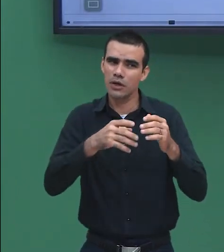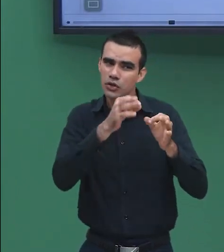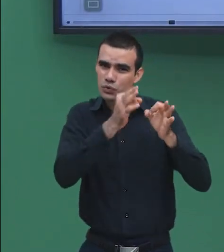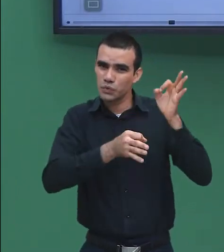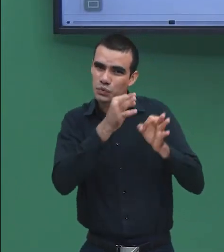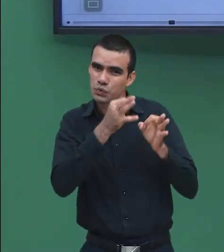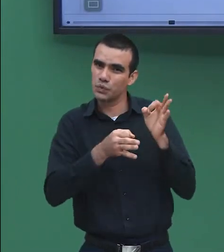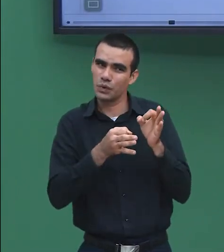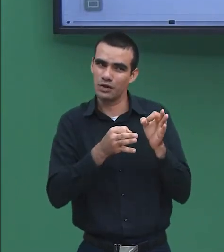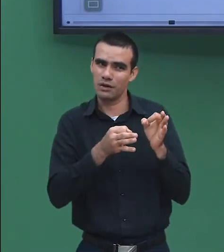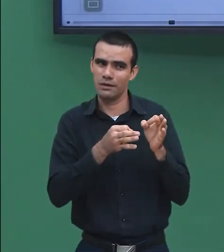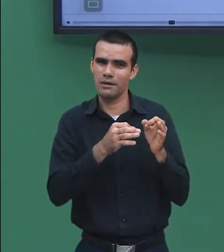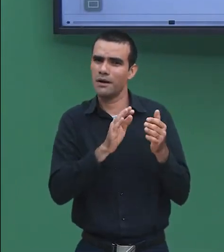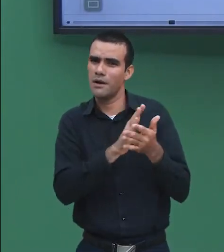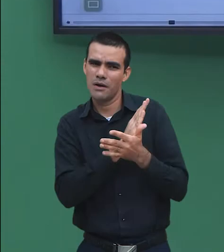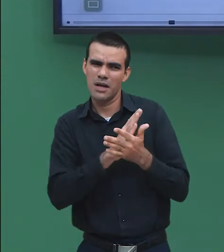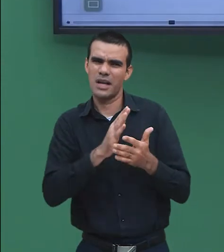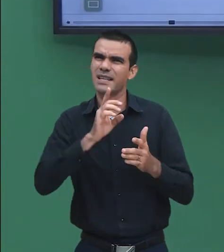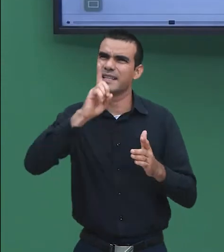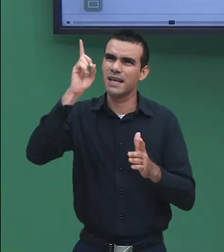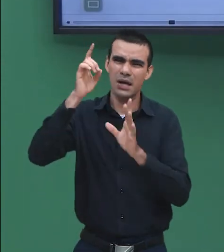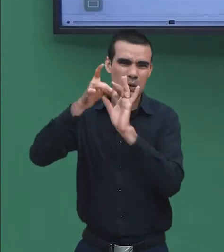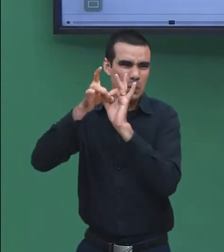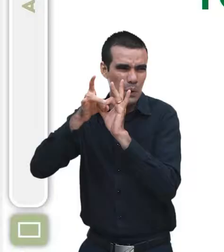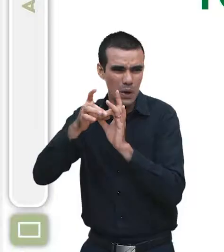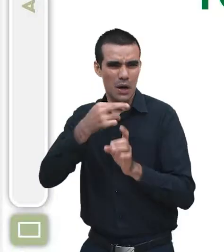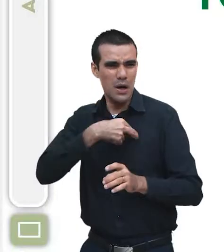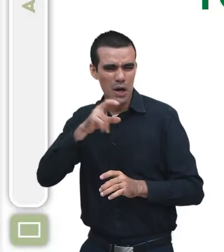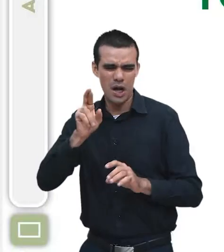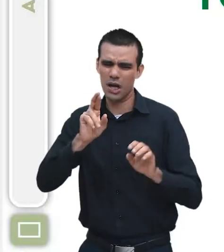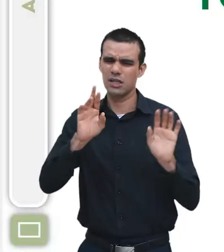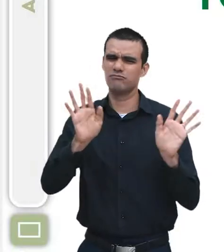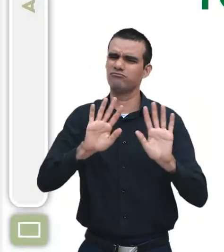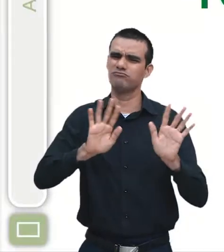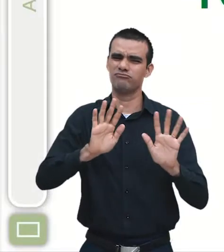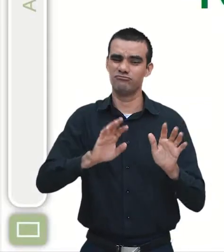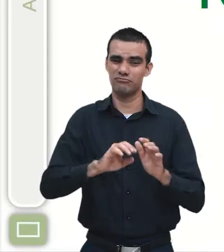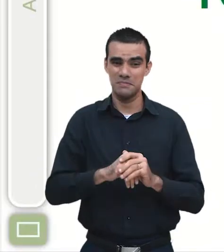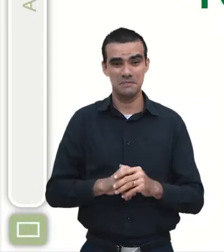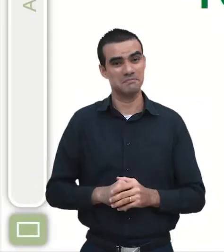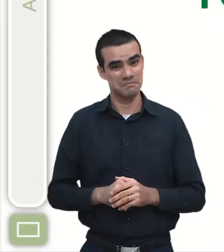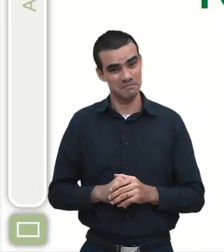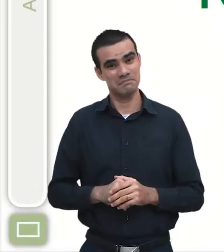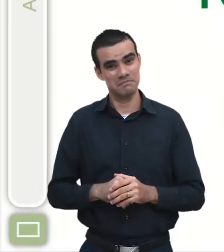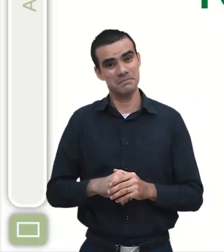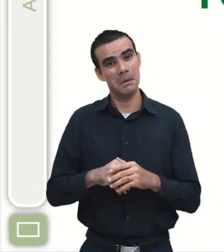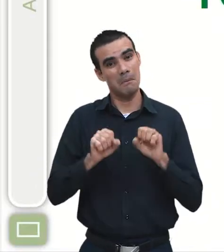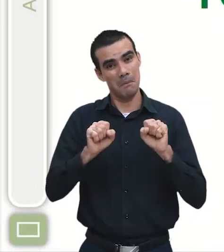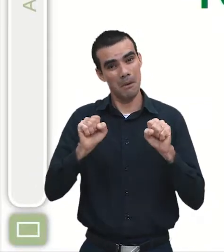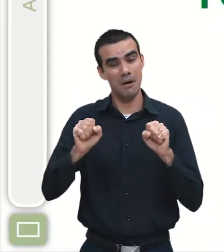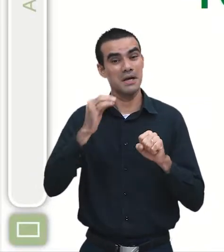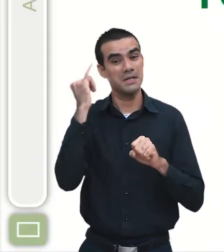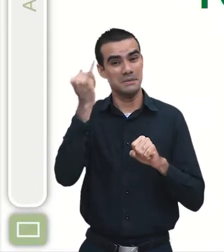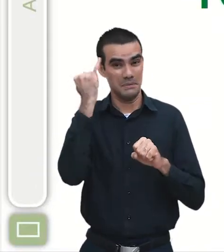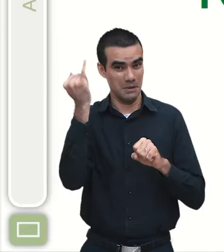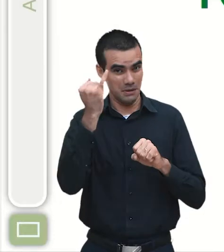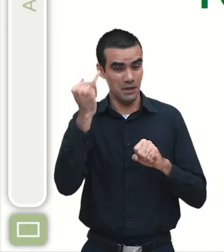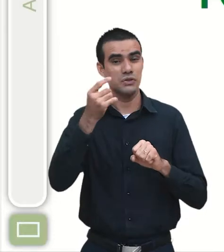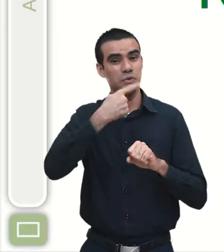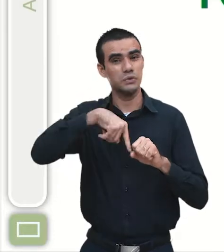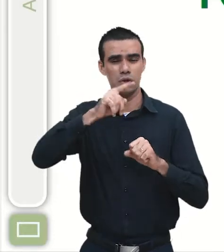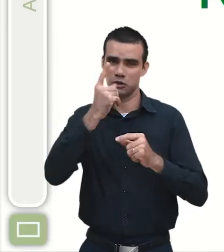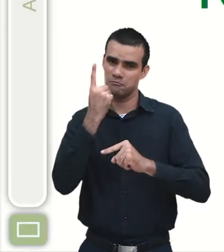estigmatizantes, que ignoram a espiritualidade e a religiosidade. Portanto, a gente está vendo o quanto é importante a gente